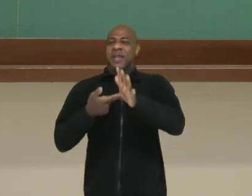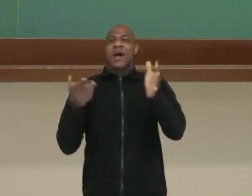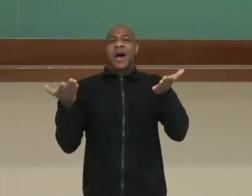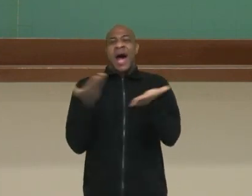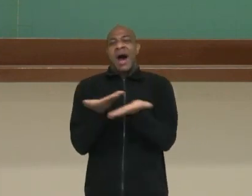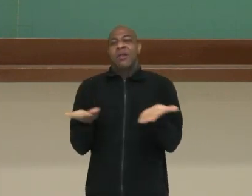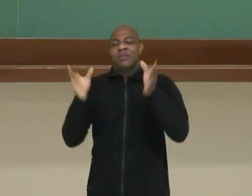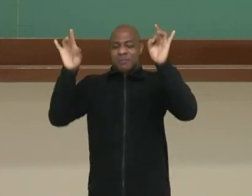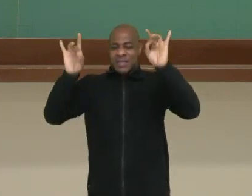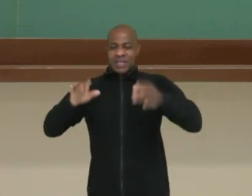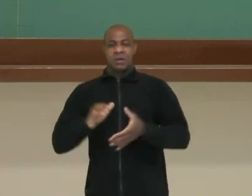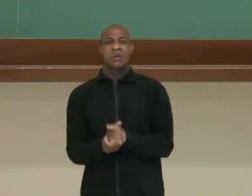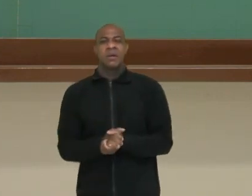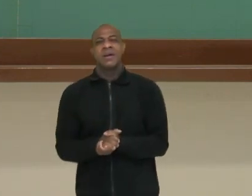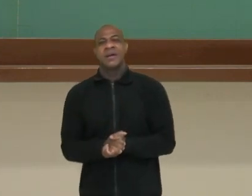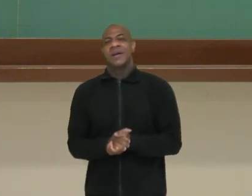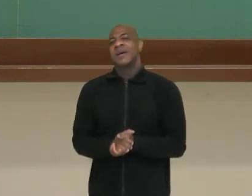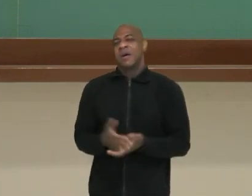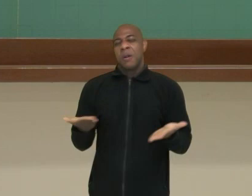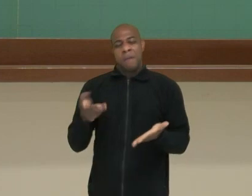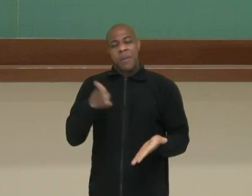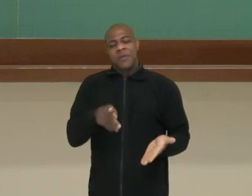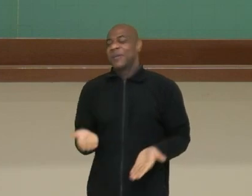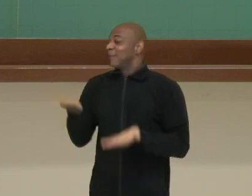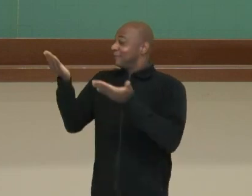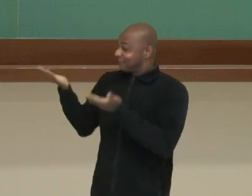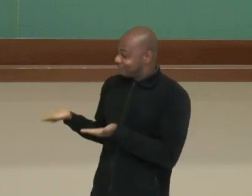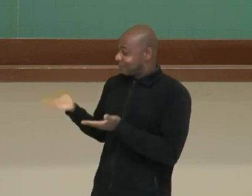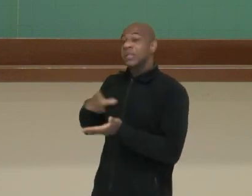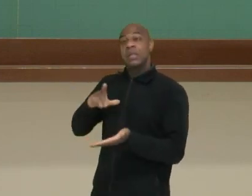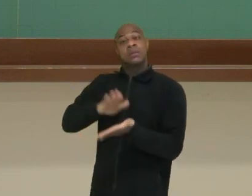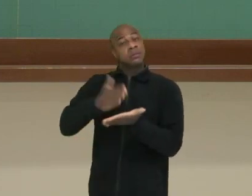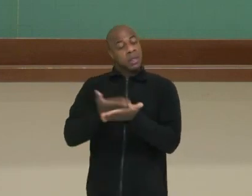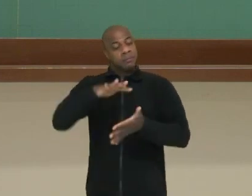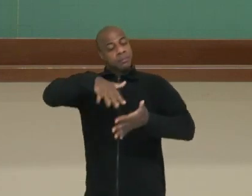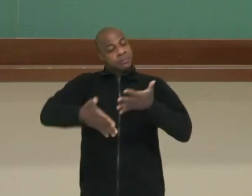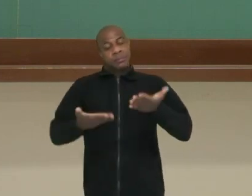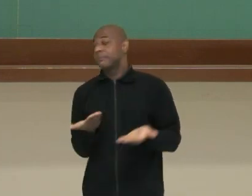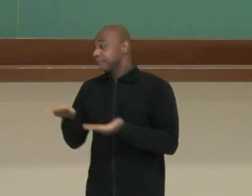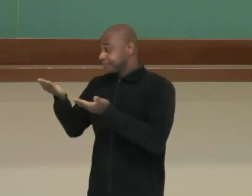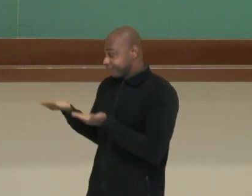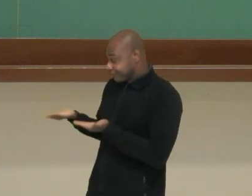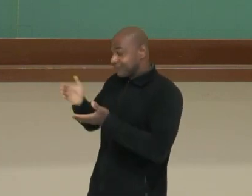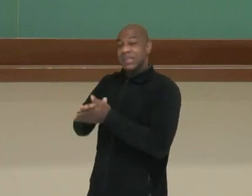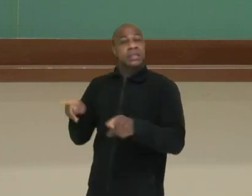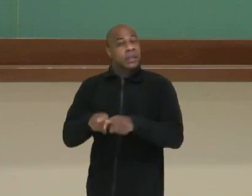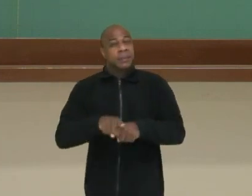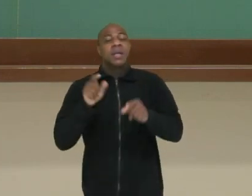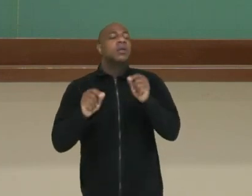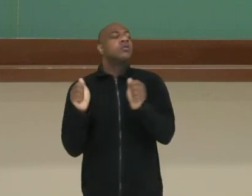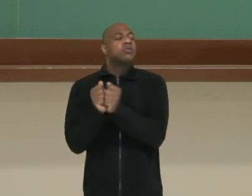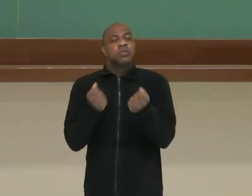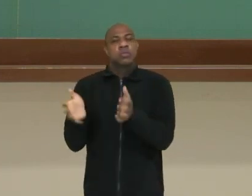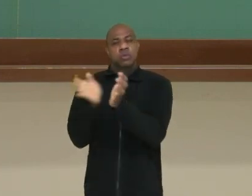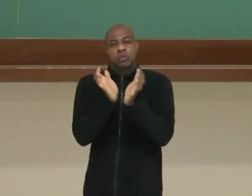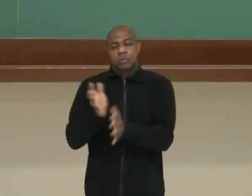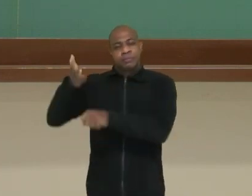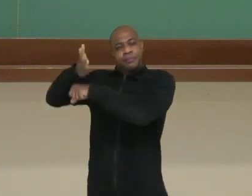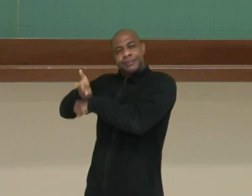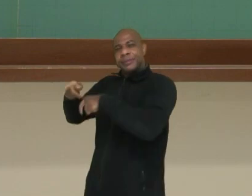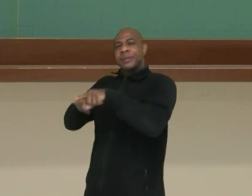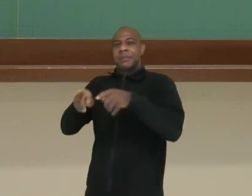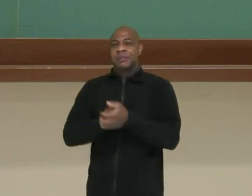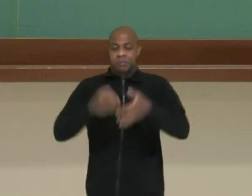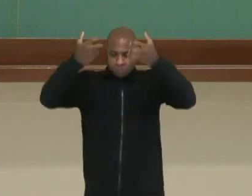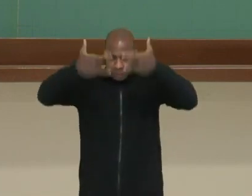você. Eu sou o professor Varley e aqui nós temos o nosso intérprete, o Valdilson, e juntamente com a equipe de gravação nós vamos